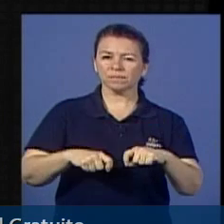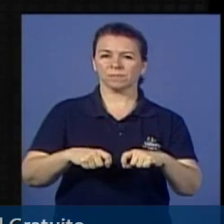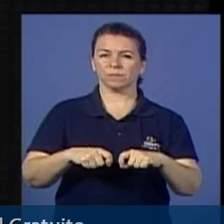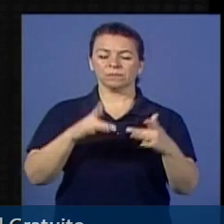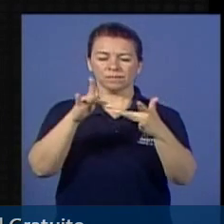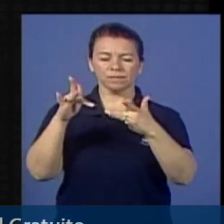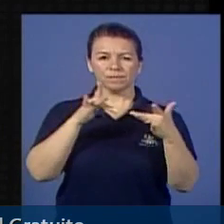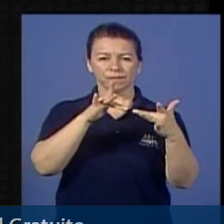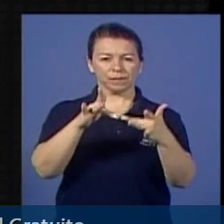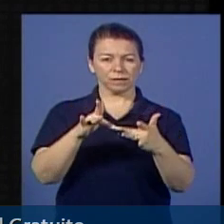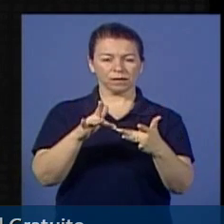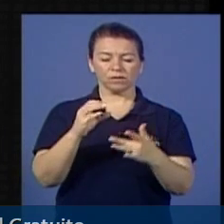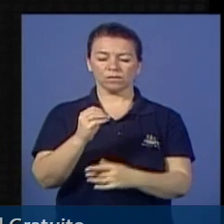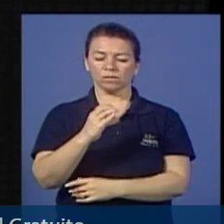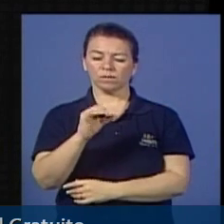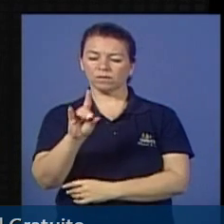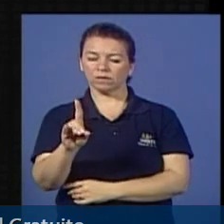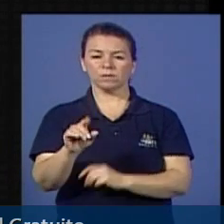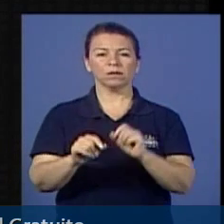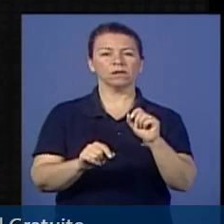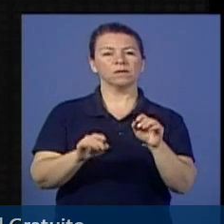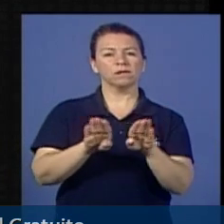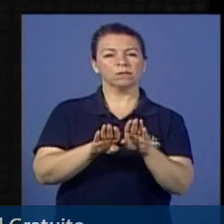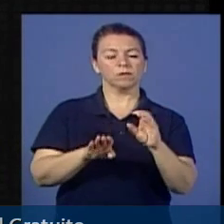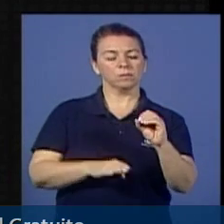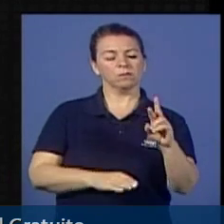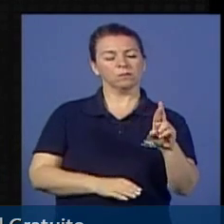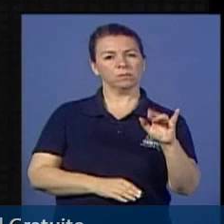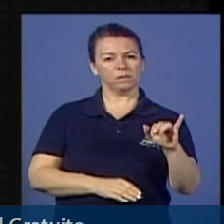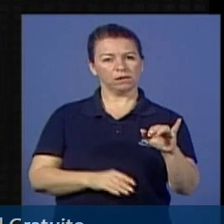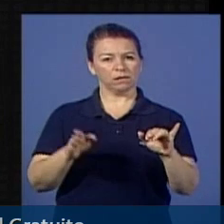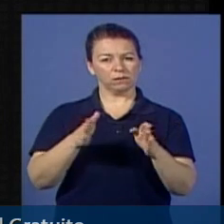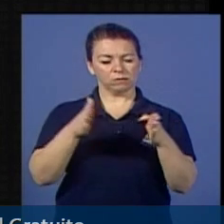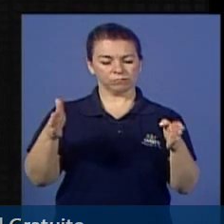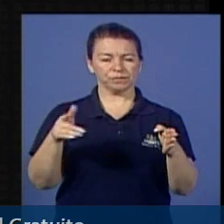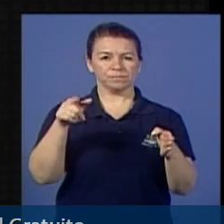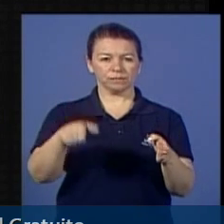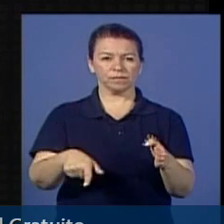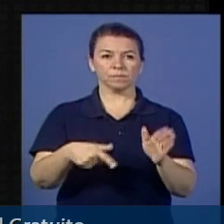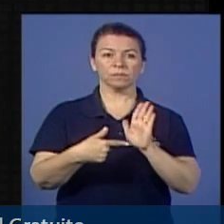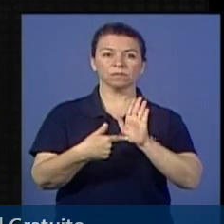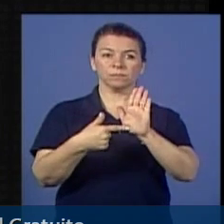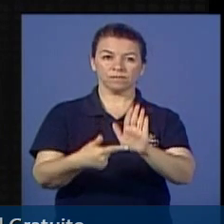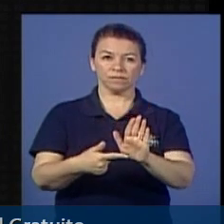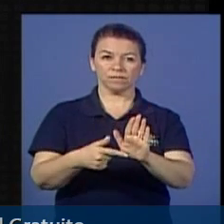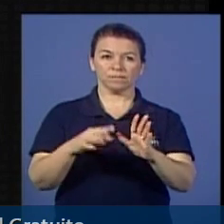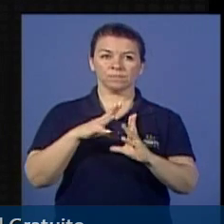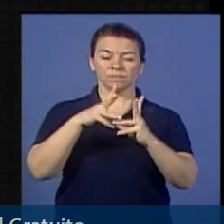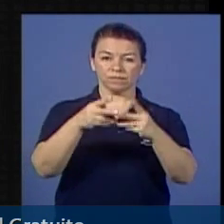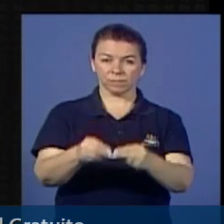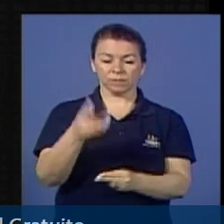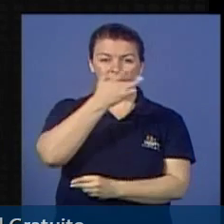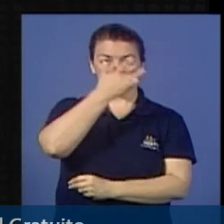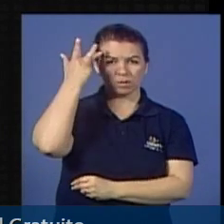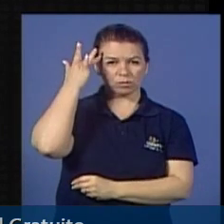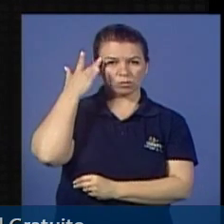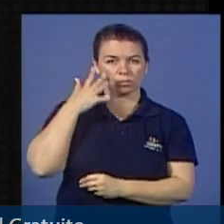entre o Ocidente e o Oriente. Aqui nós temos justamente o trajeto feito pelos cruzados,